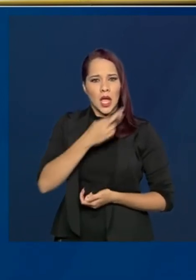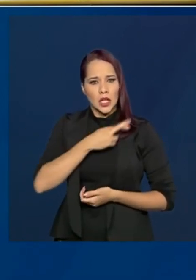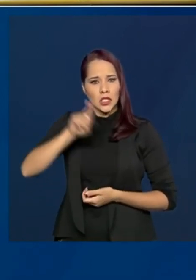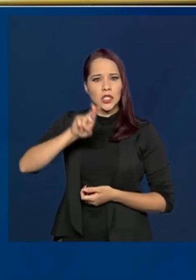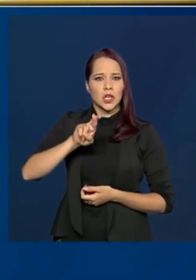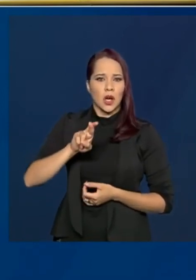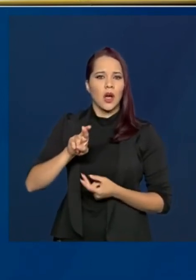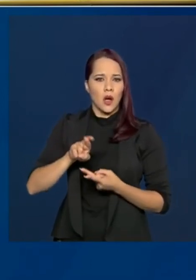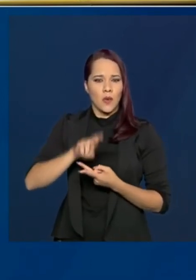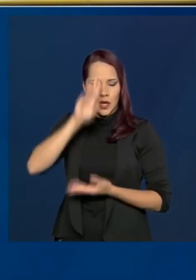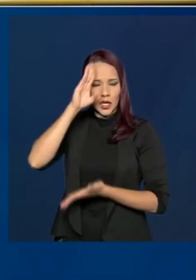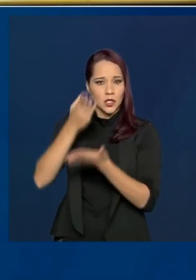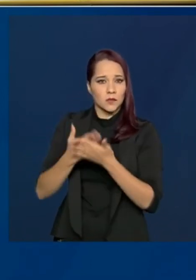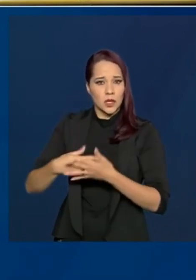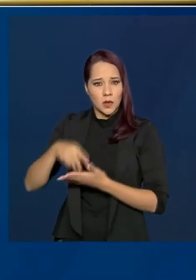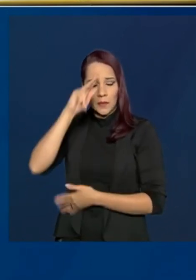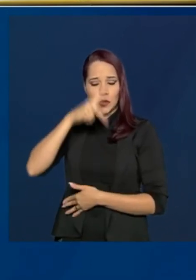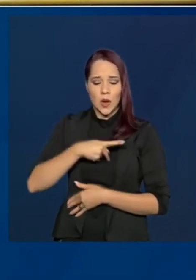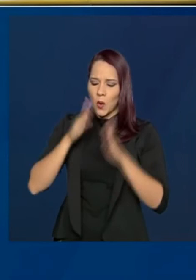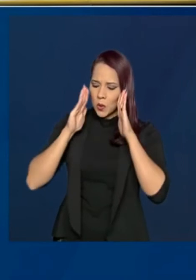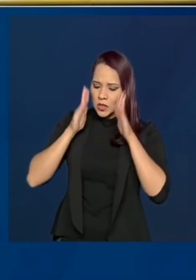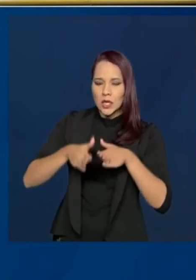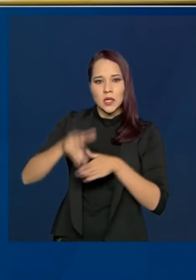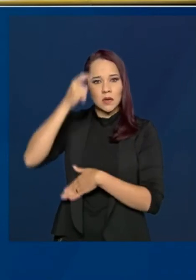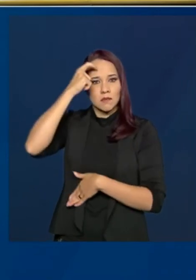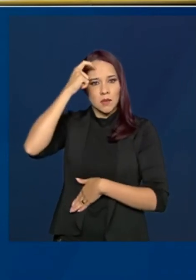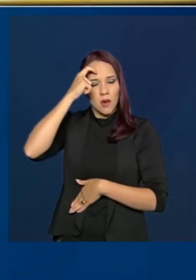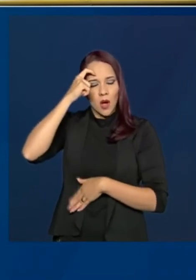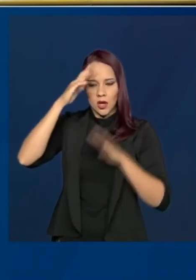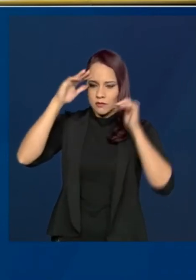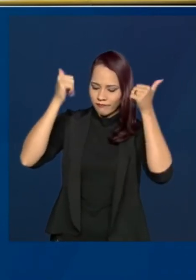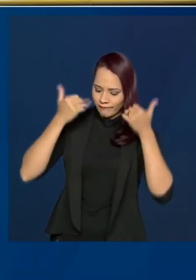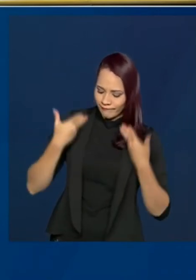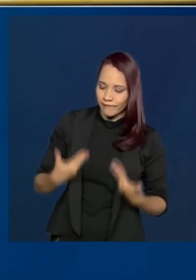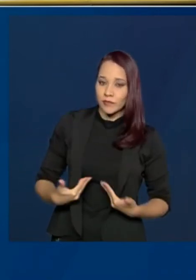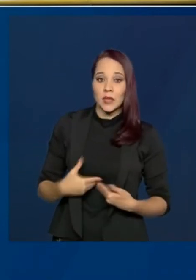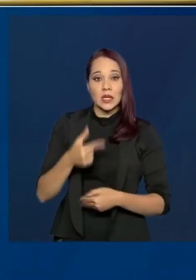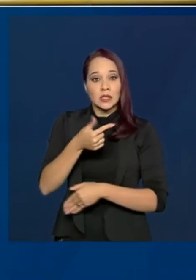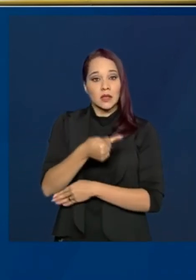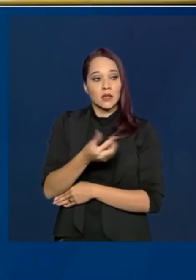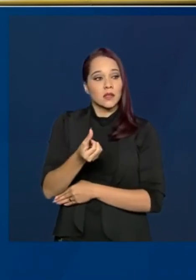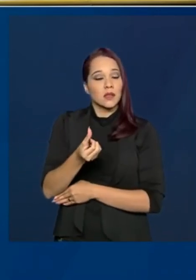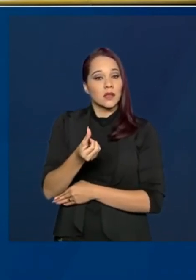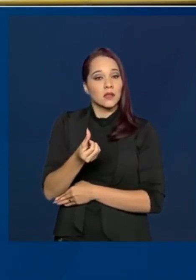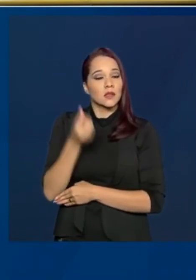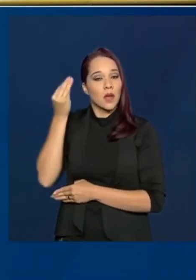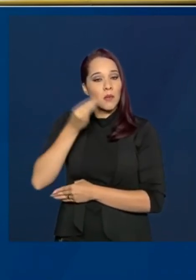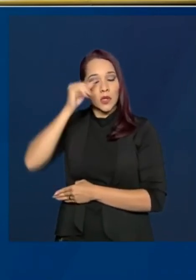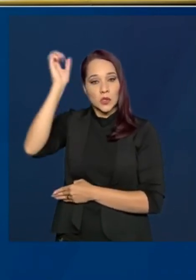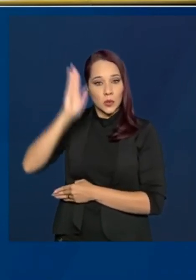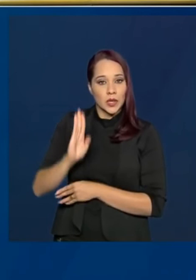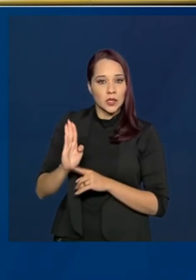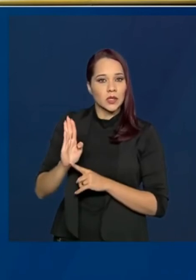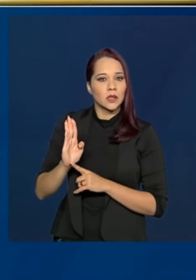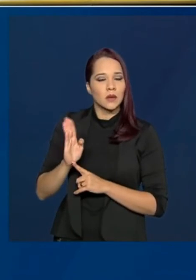e crenças pessoais, concentração, memória e imagem corporal, 76% da amostra do Brasil Conta